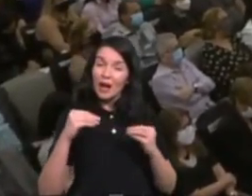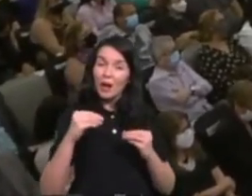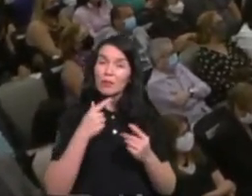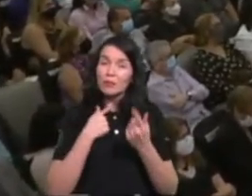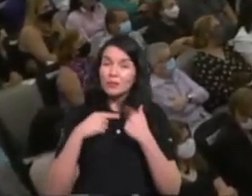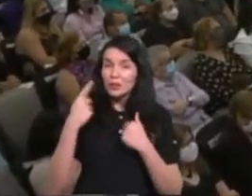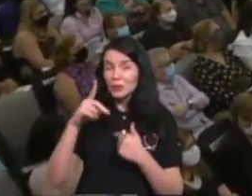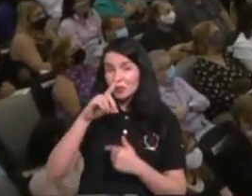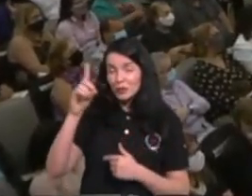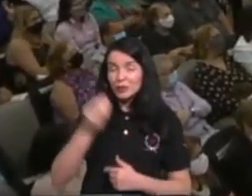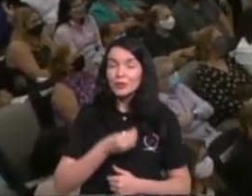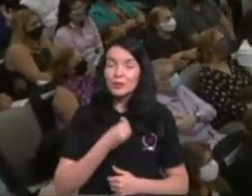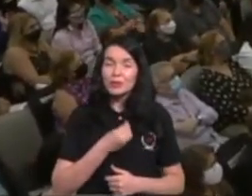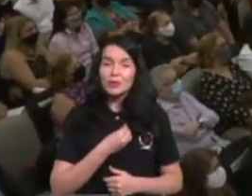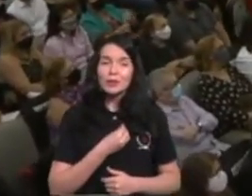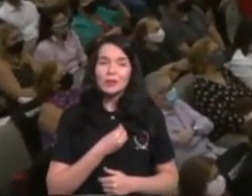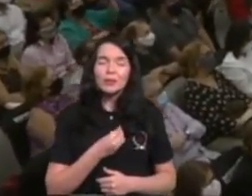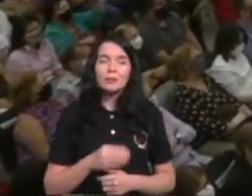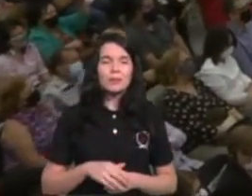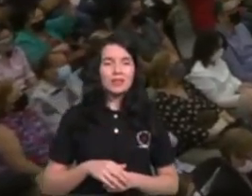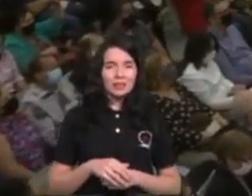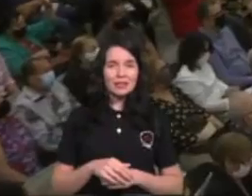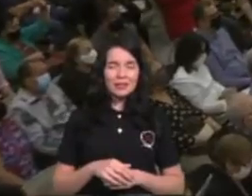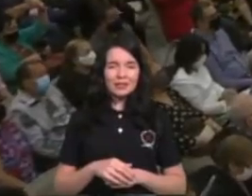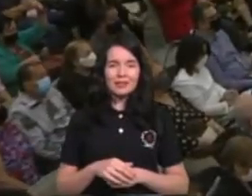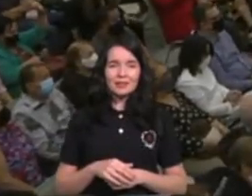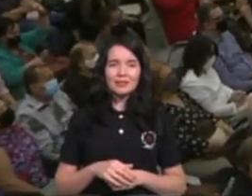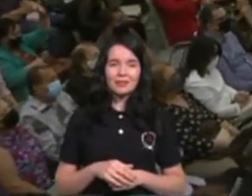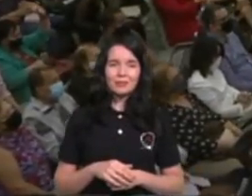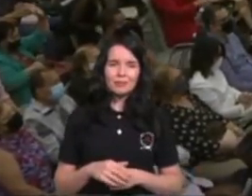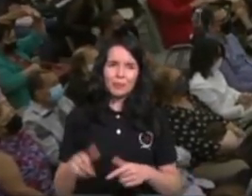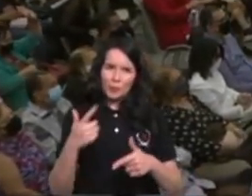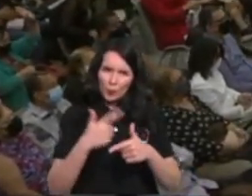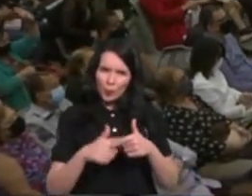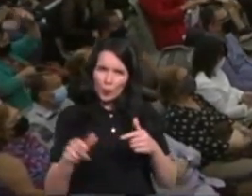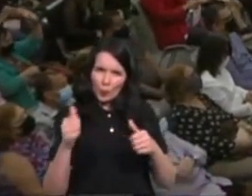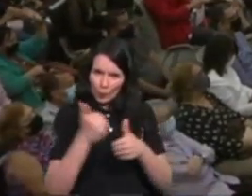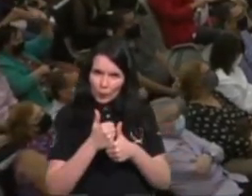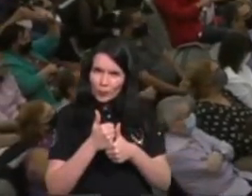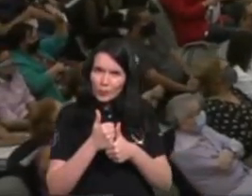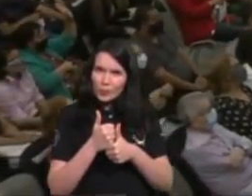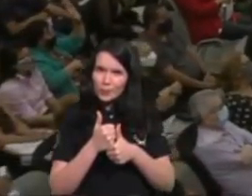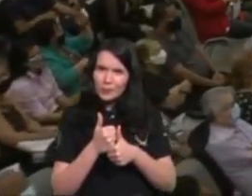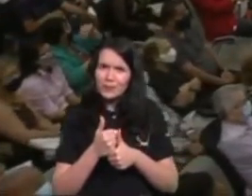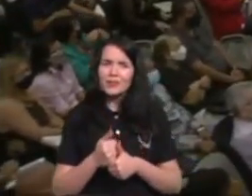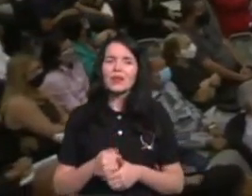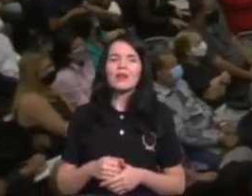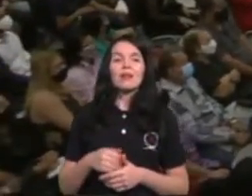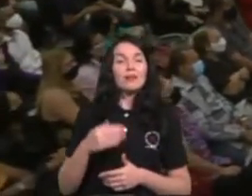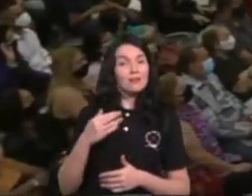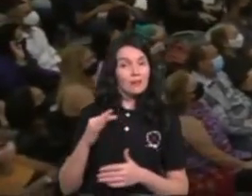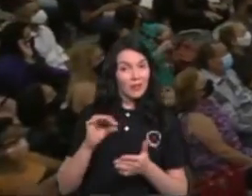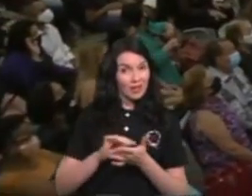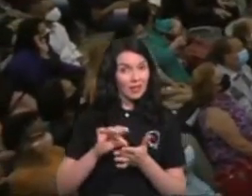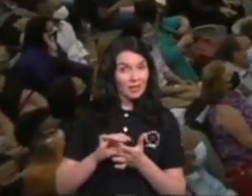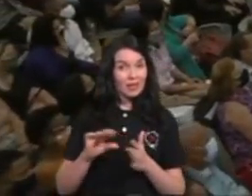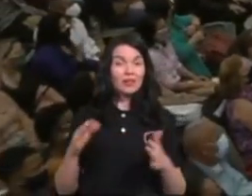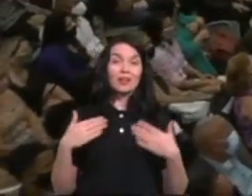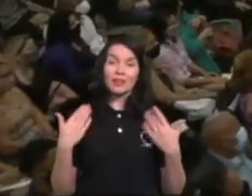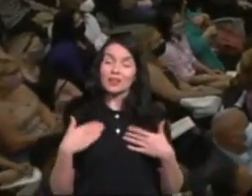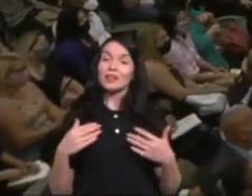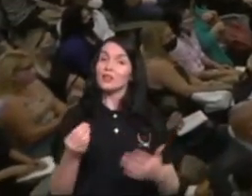vivo o que pode preencher o teu vazio o que pode trazer a verdadeira paz na verdadeira alegria de vida